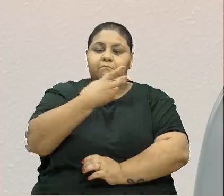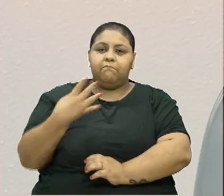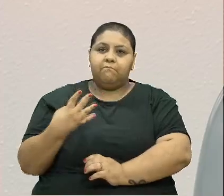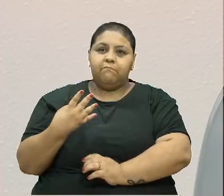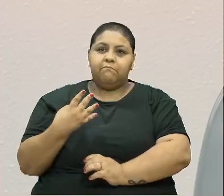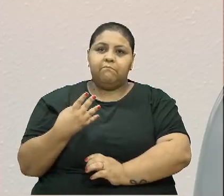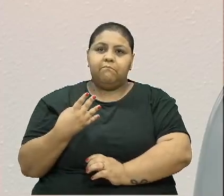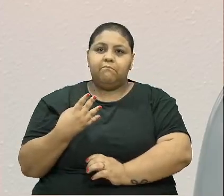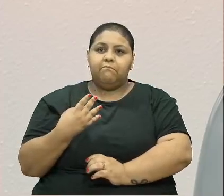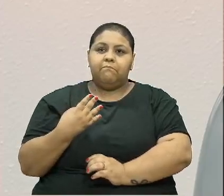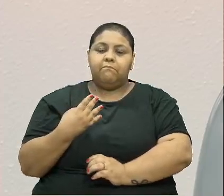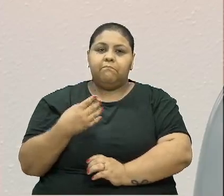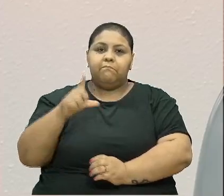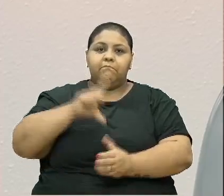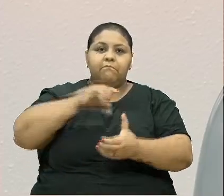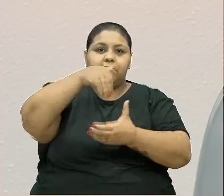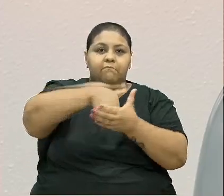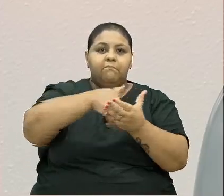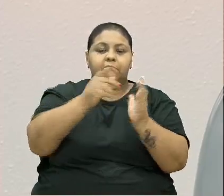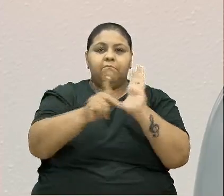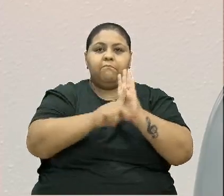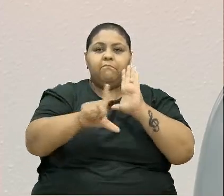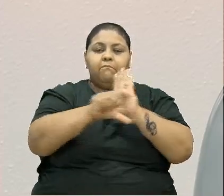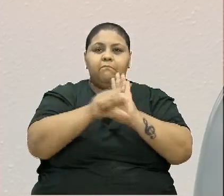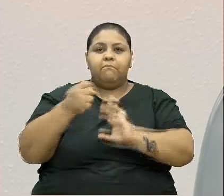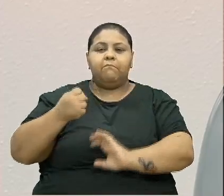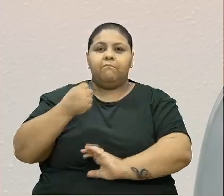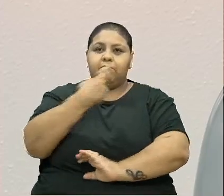221/2024, contendo o projeto de lei número